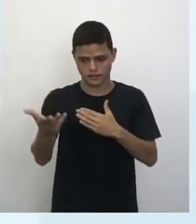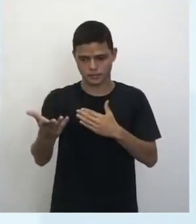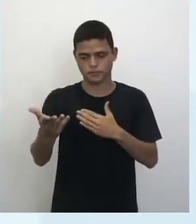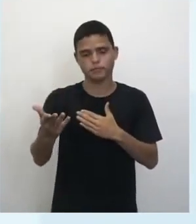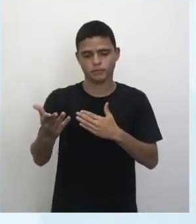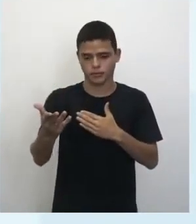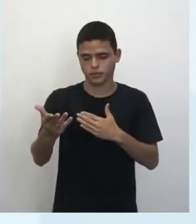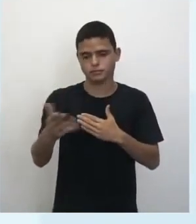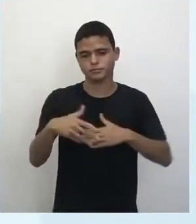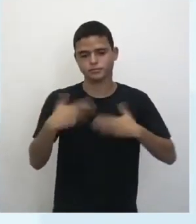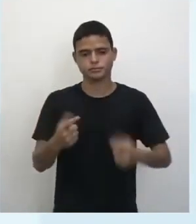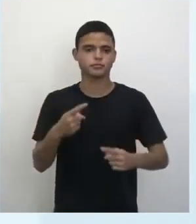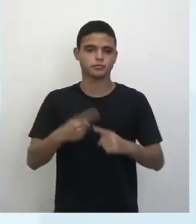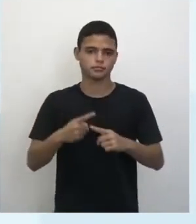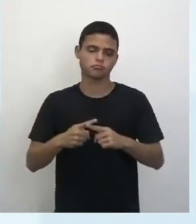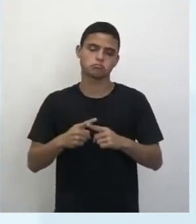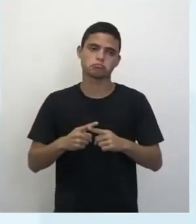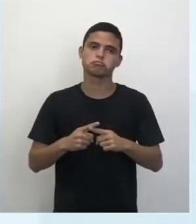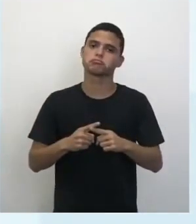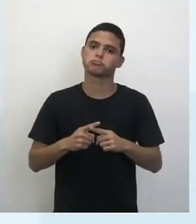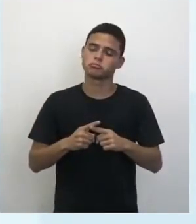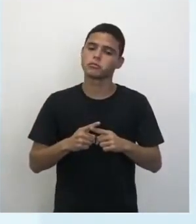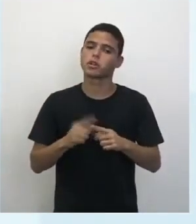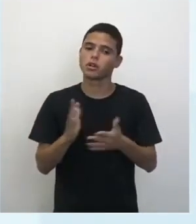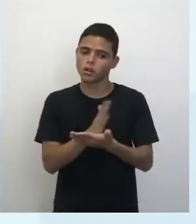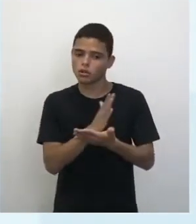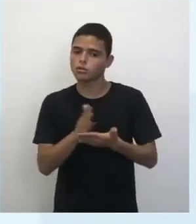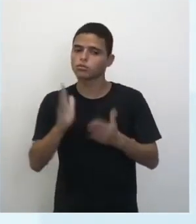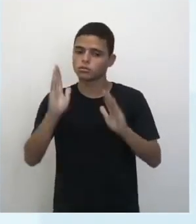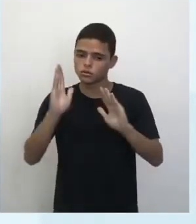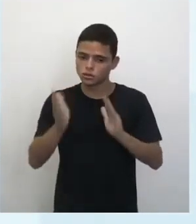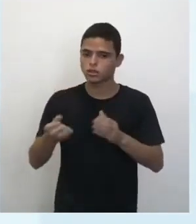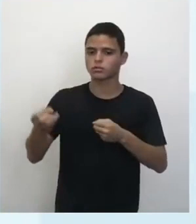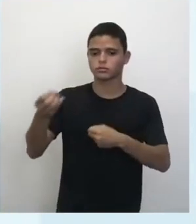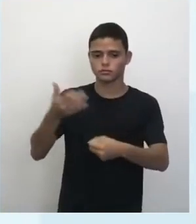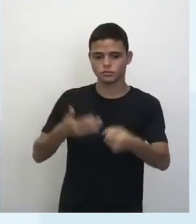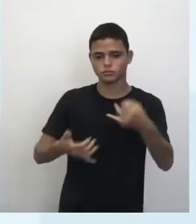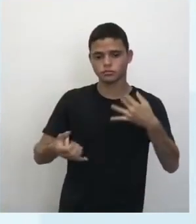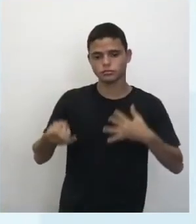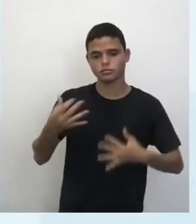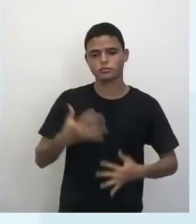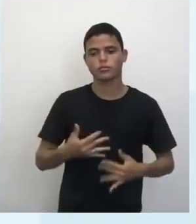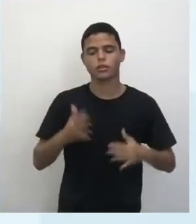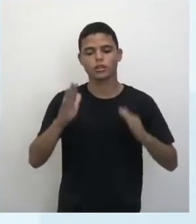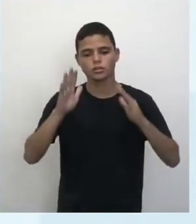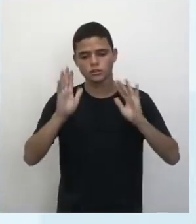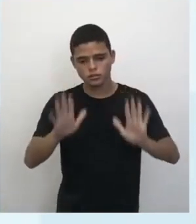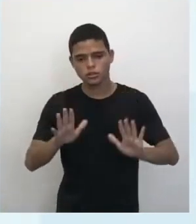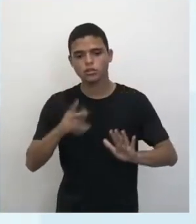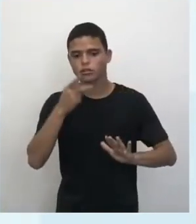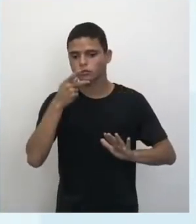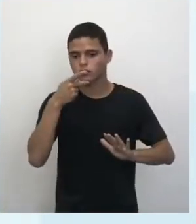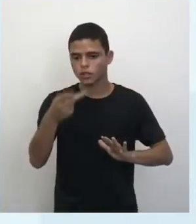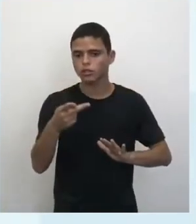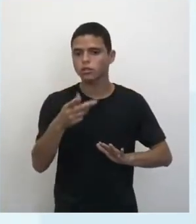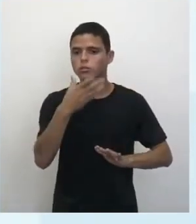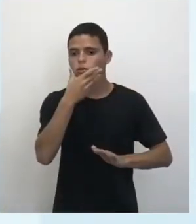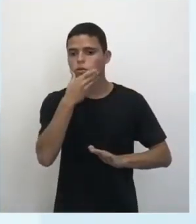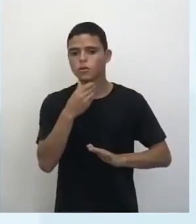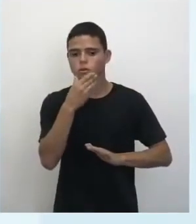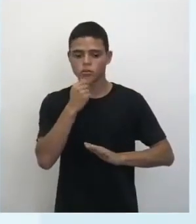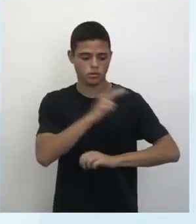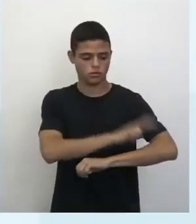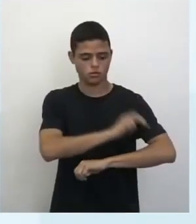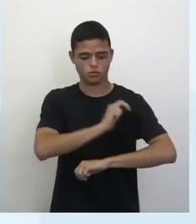além disso é porque alguma coisa já foi comentada antes, né? Então, falando um pouquinho sobre o homem grilo e até essa questão em que